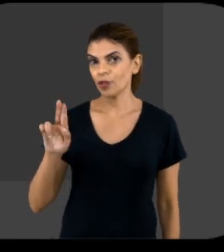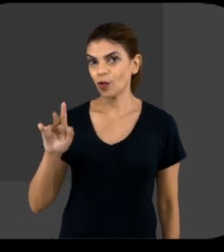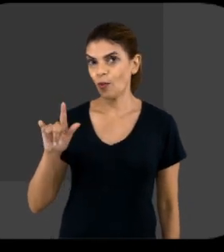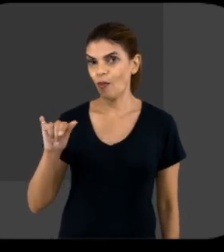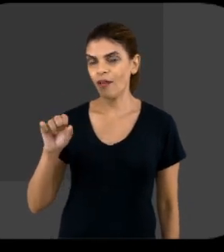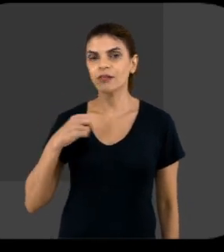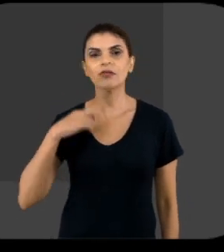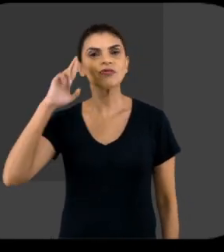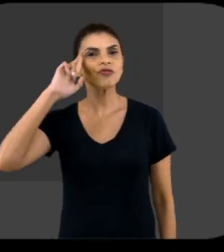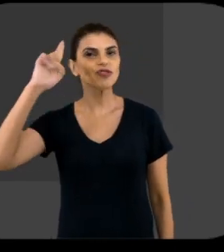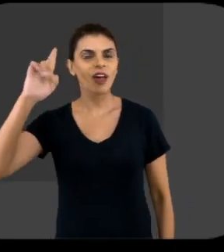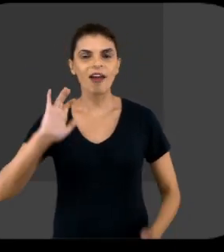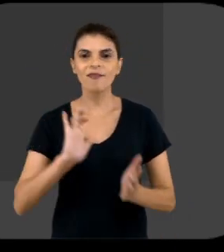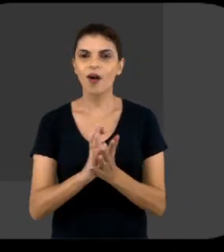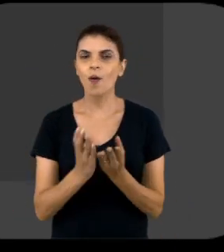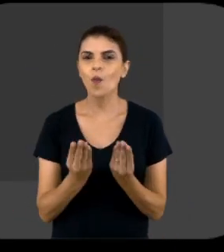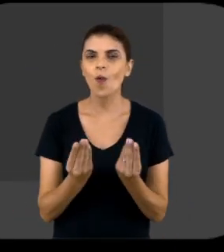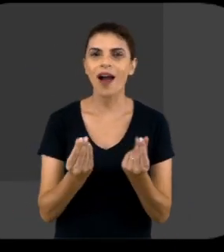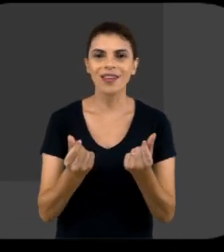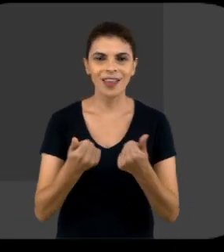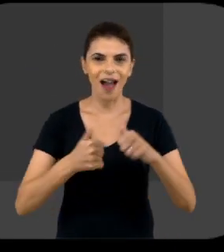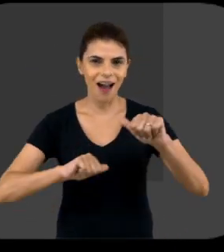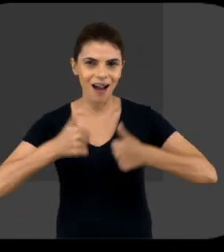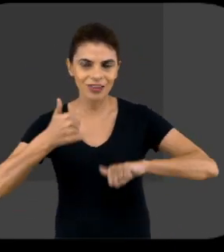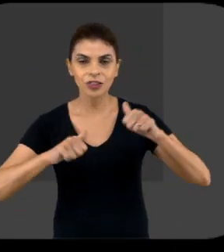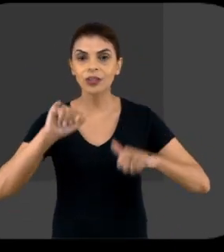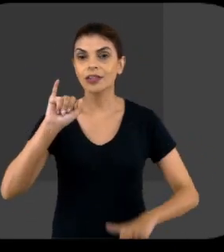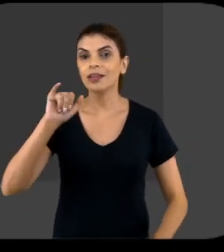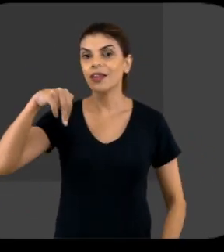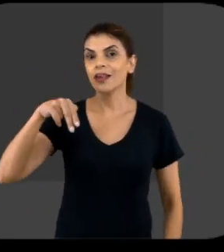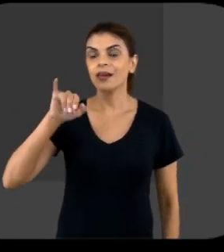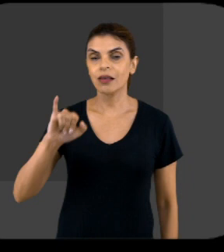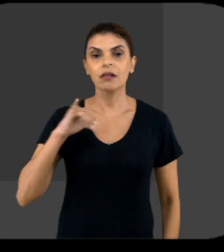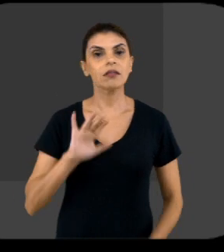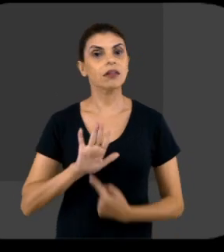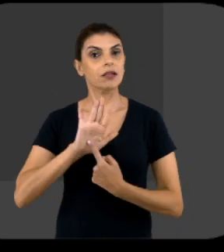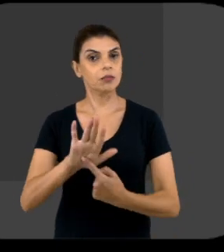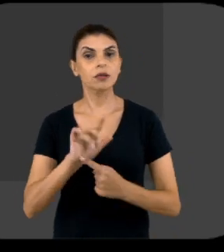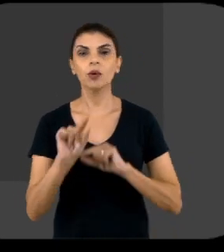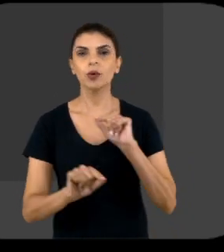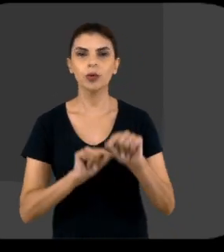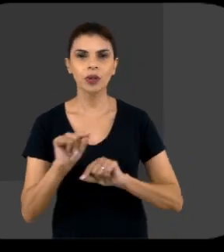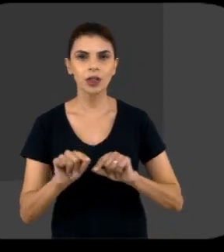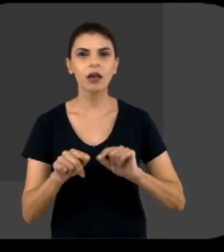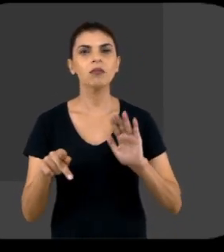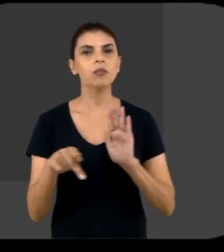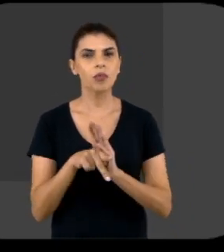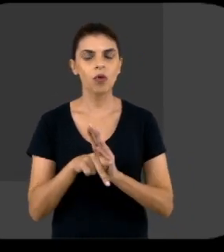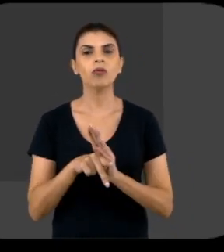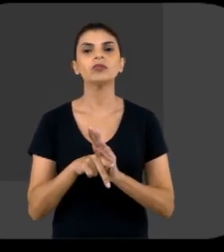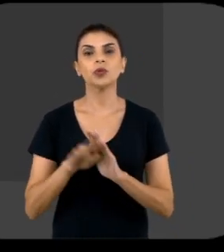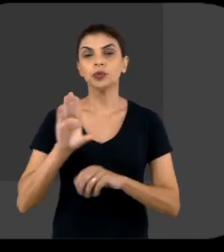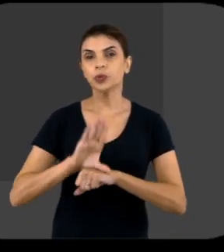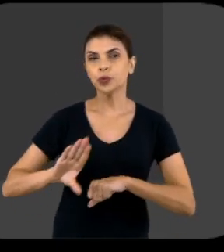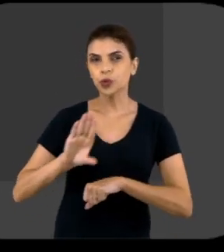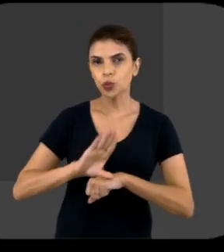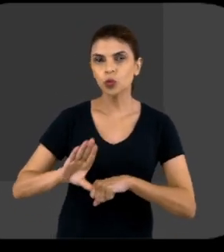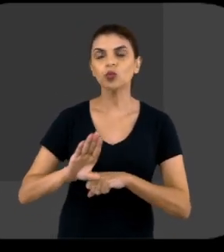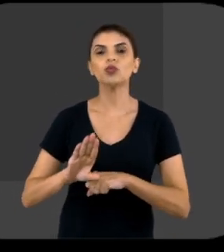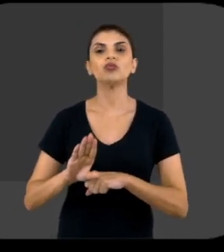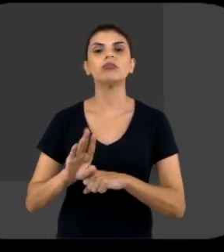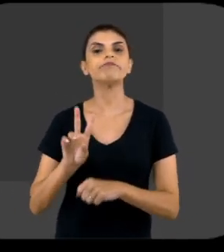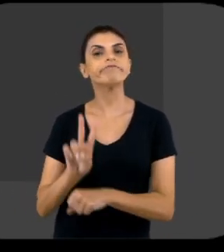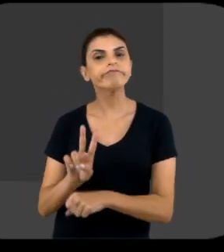sou chefe do Serviço de Coordenação da Qualidade do INE e eu vou apresentar este módulo de qualidade